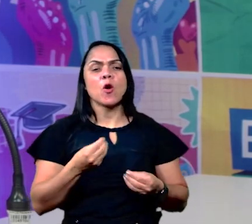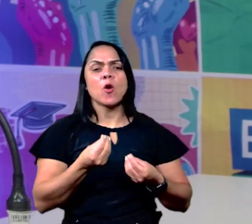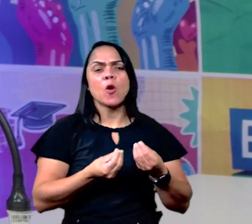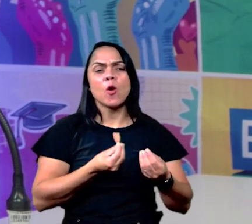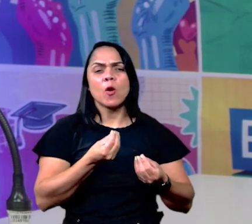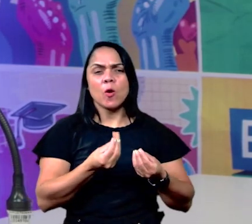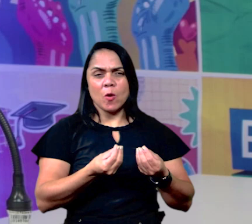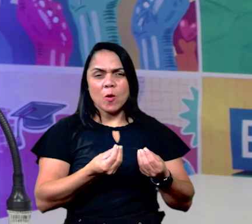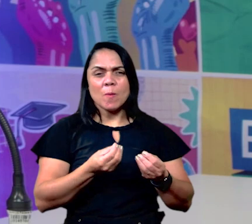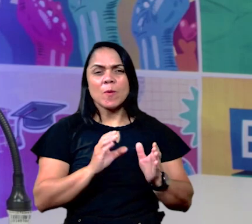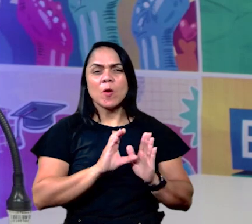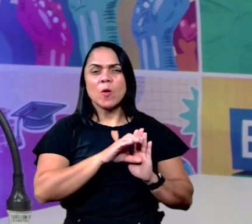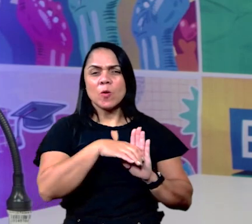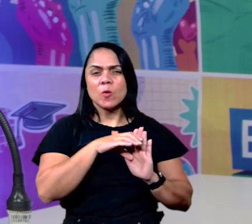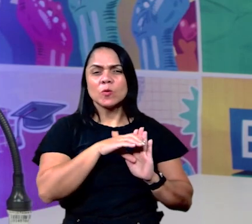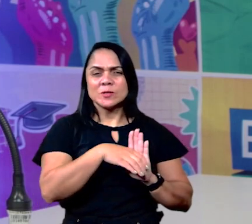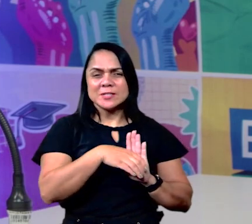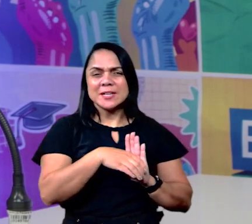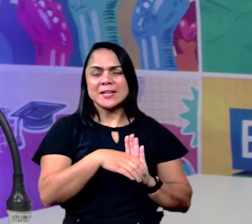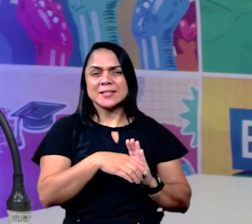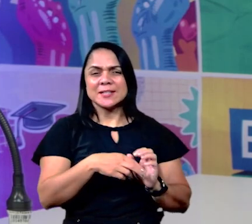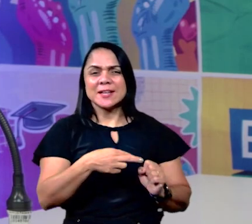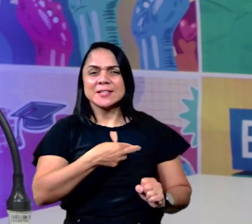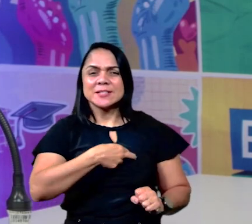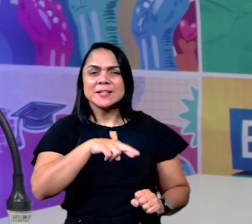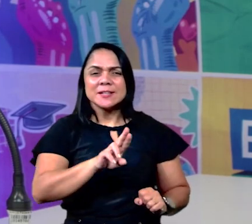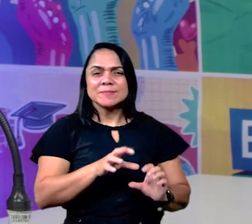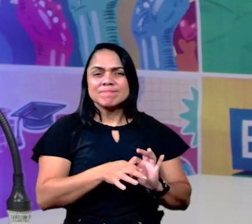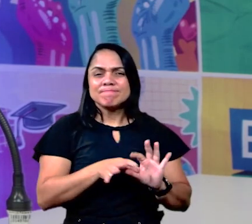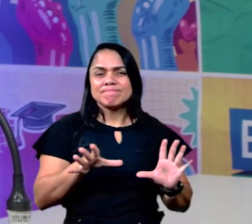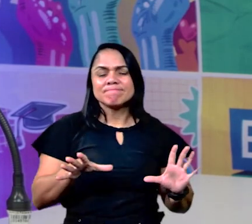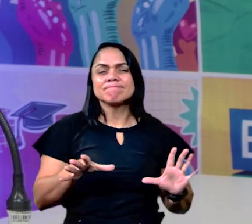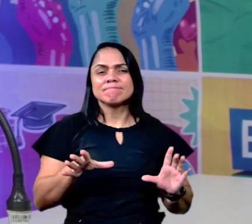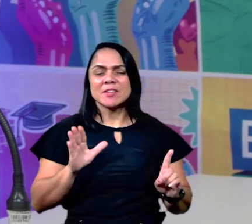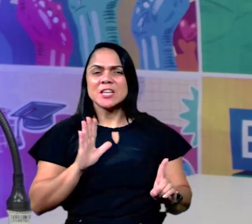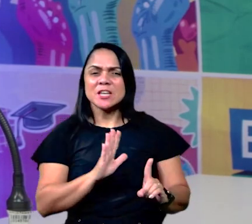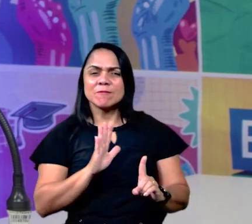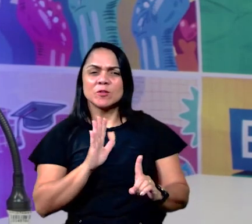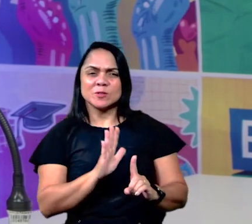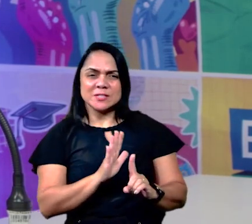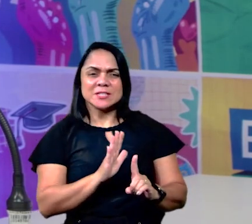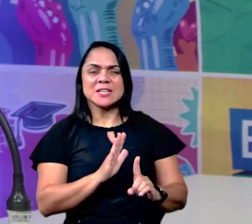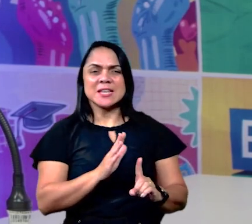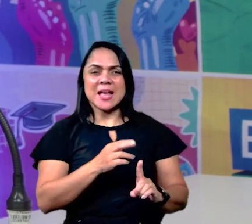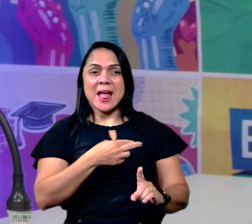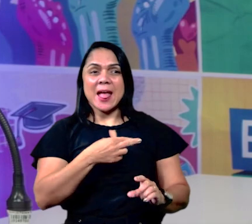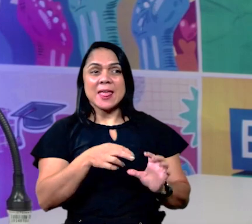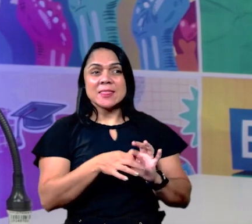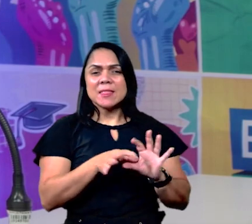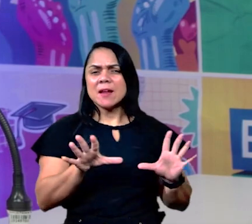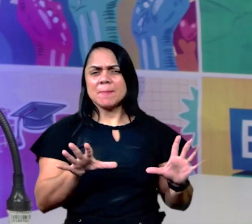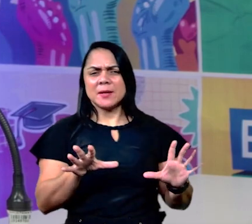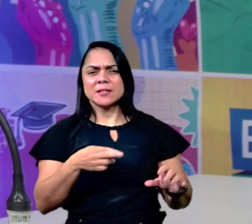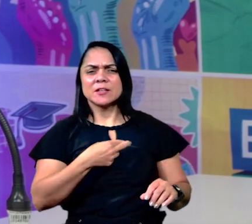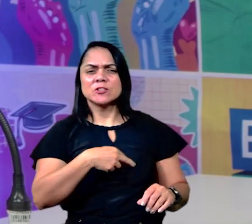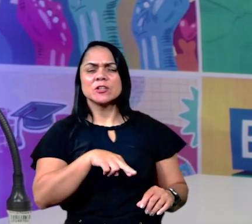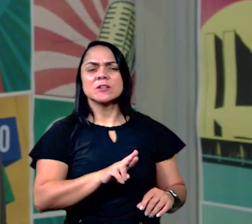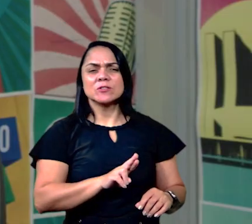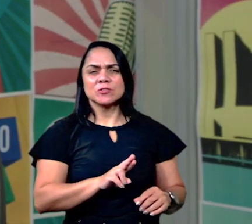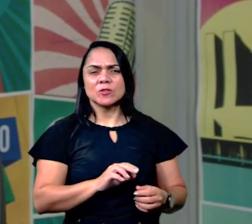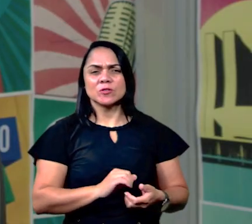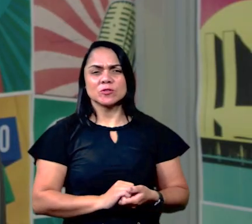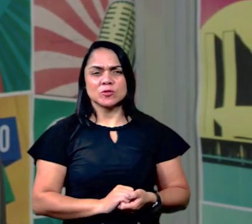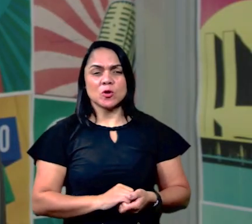Como o conceito de laicidade, influencia na liberdade religiosa? Qual é o seu ponto de vista?